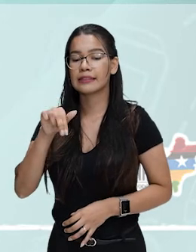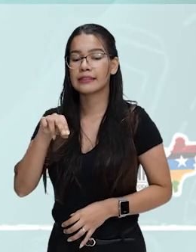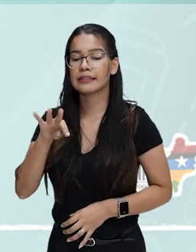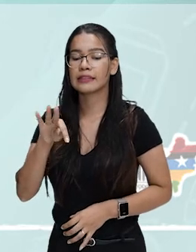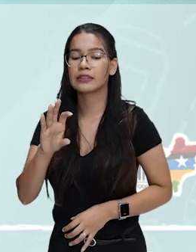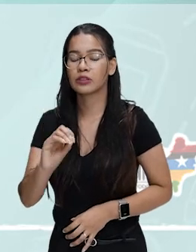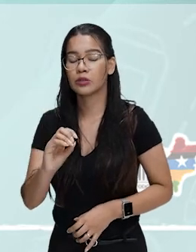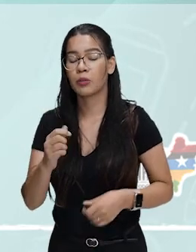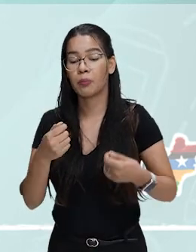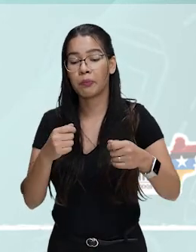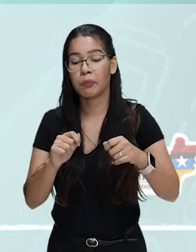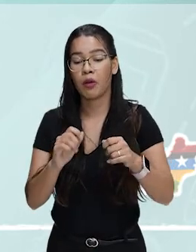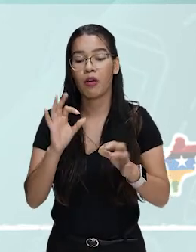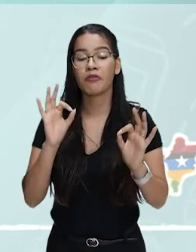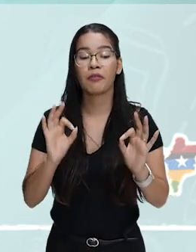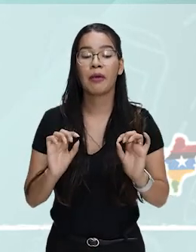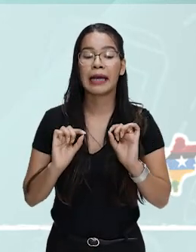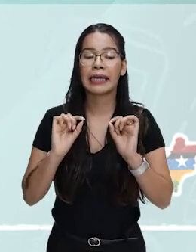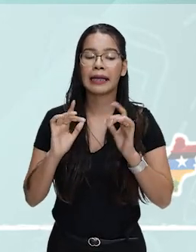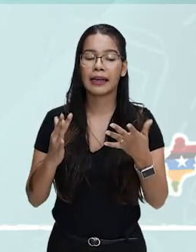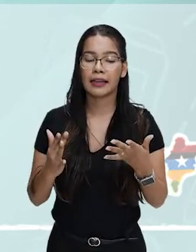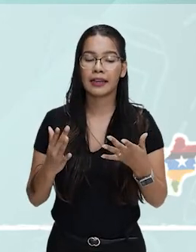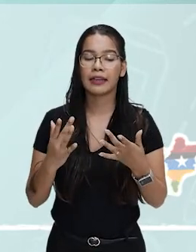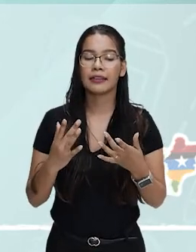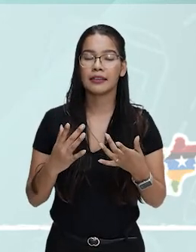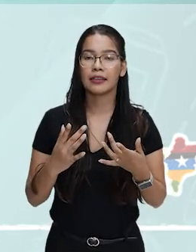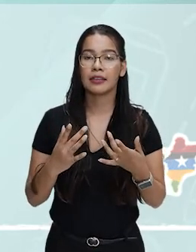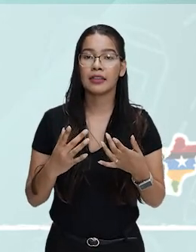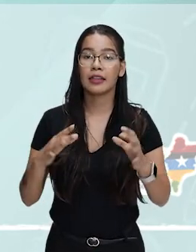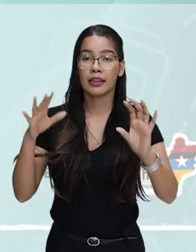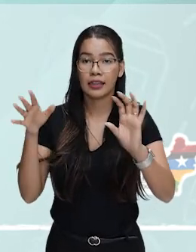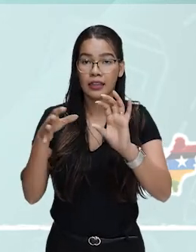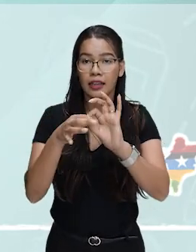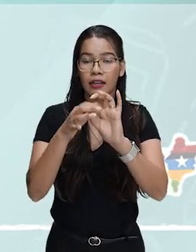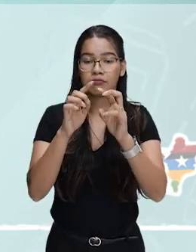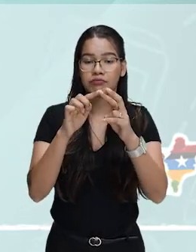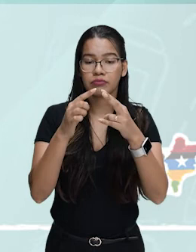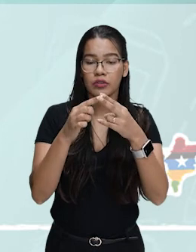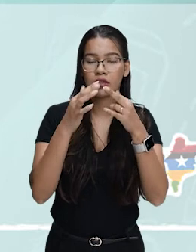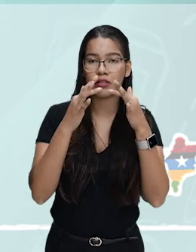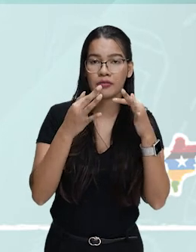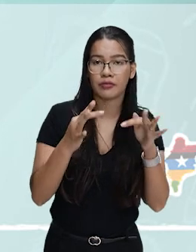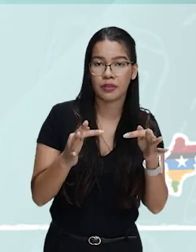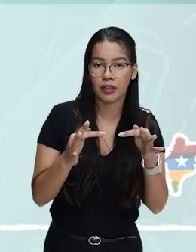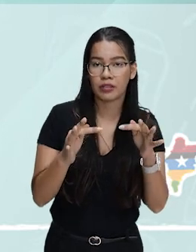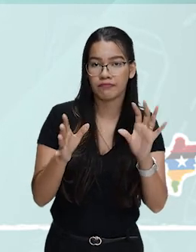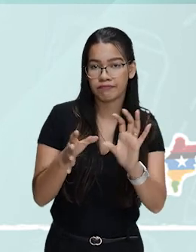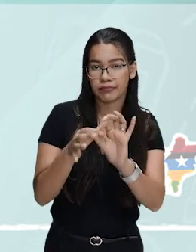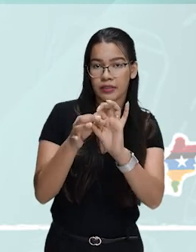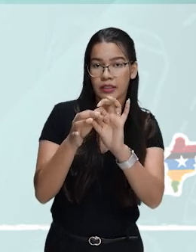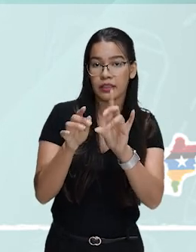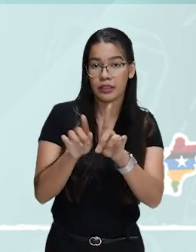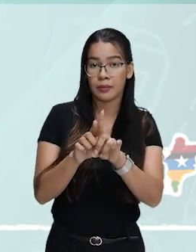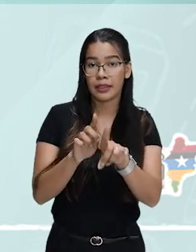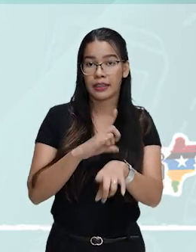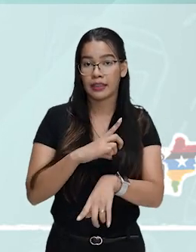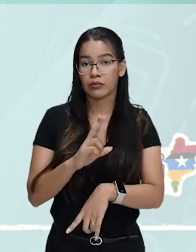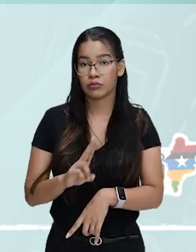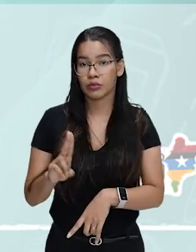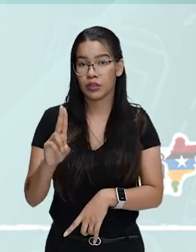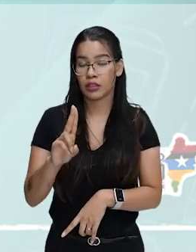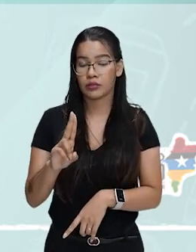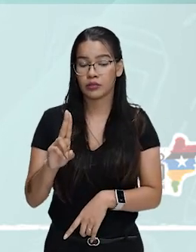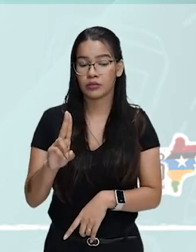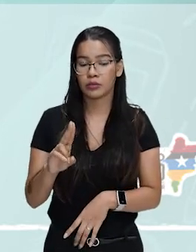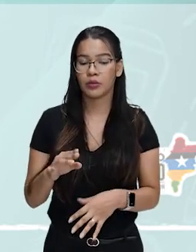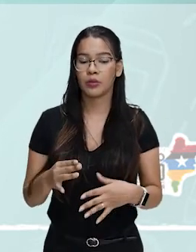possível concluir que, além de ligar duas partes da frase, ela desempenha a seguinte função.